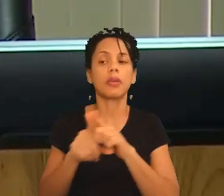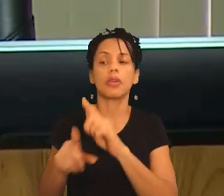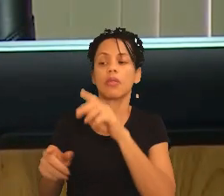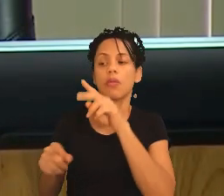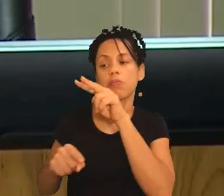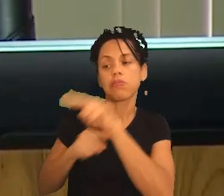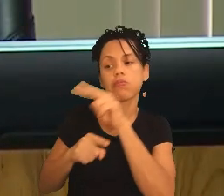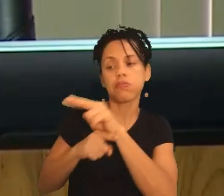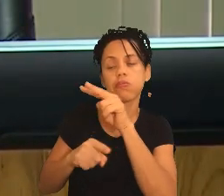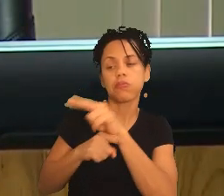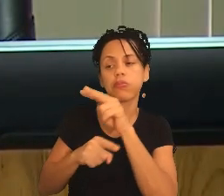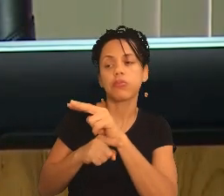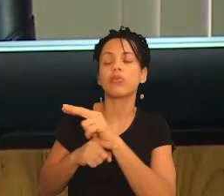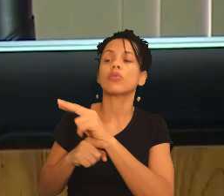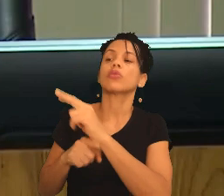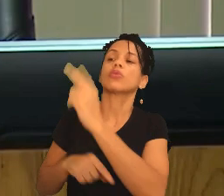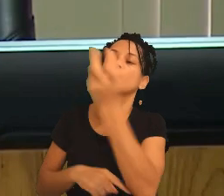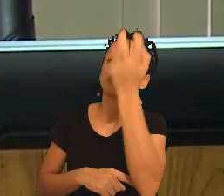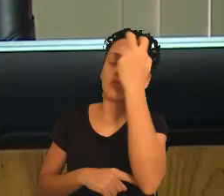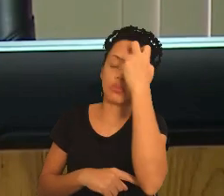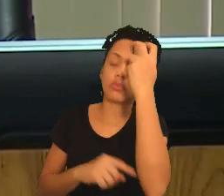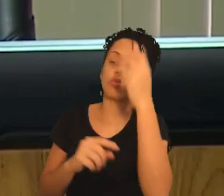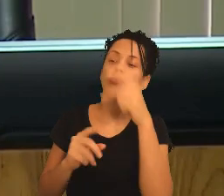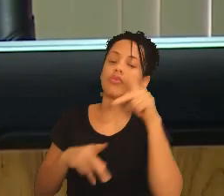os povos indígenas, os povos da floresta,